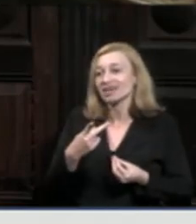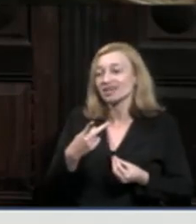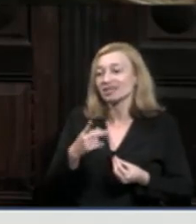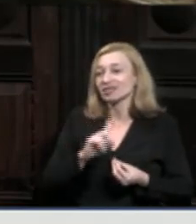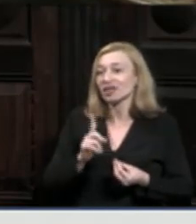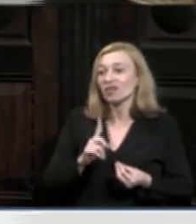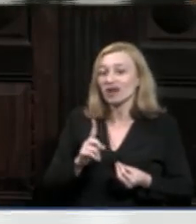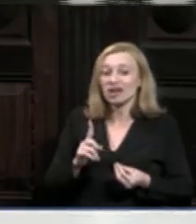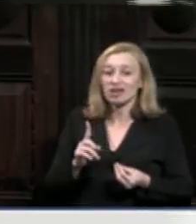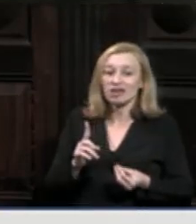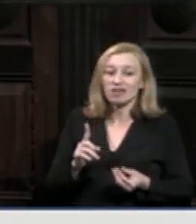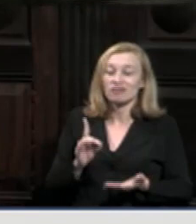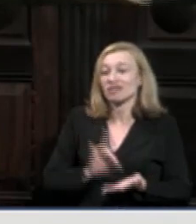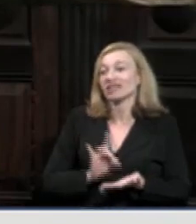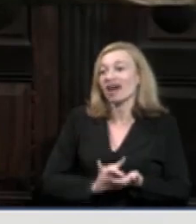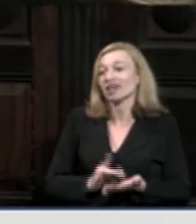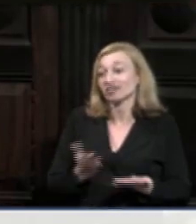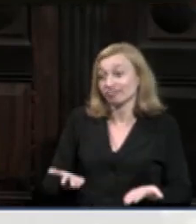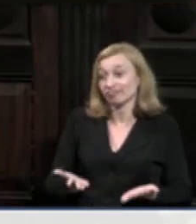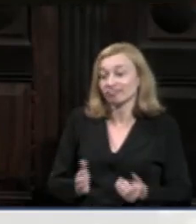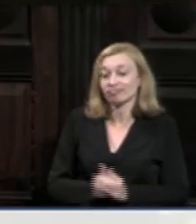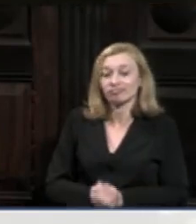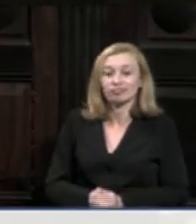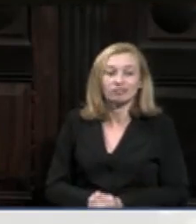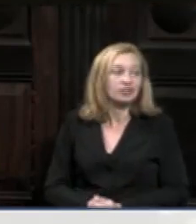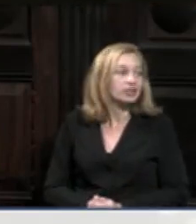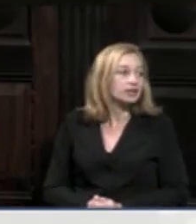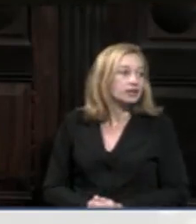lamentavelmente. Senhor presidente,